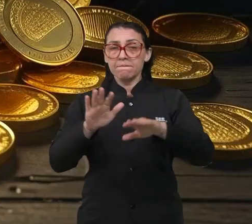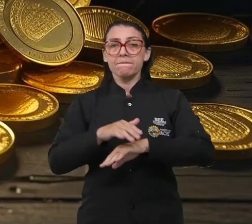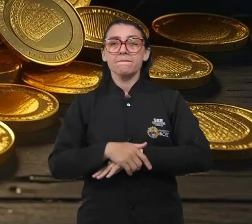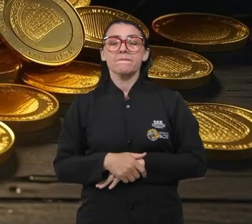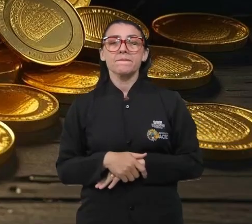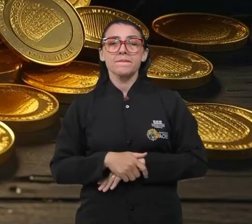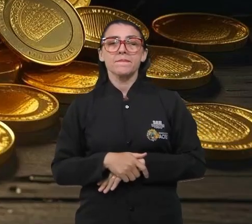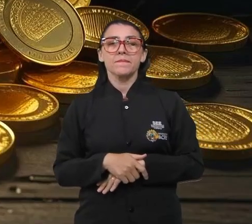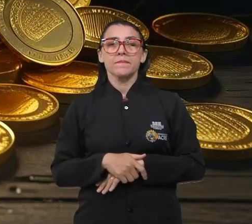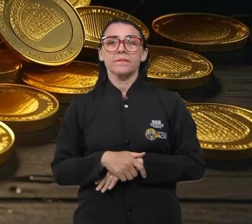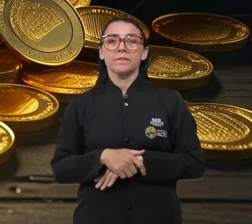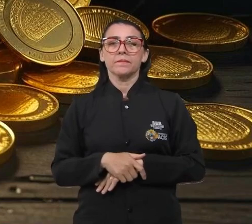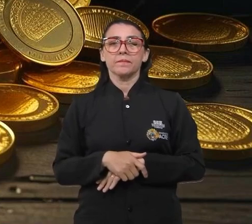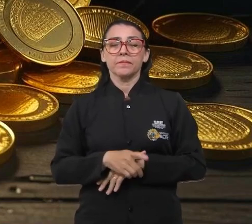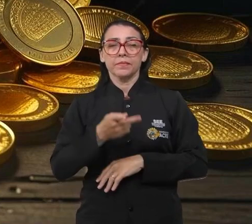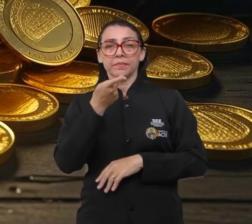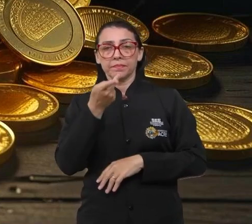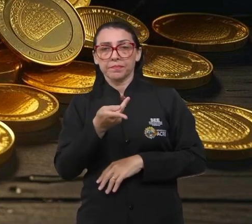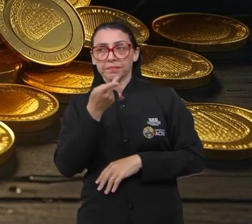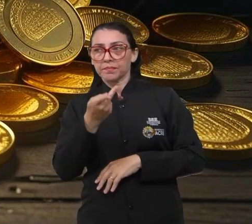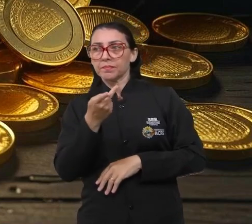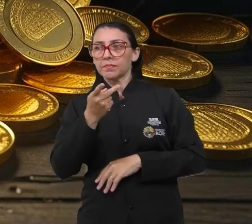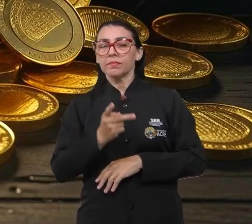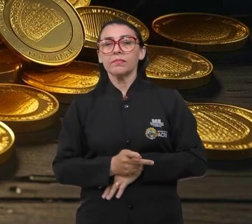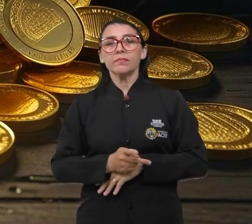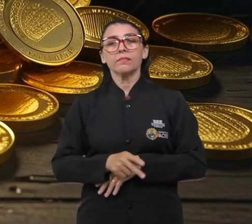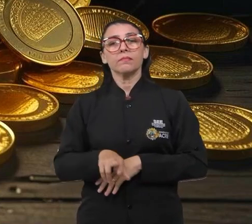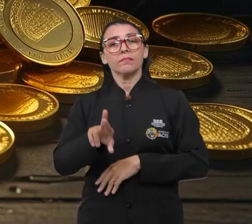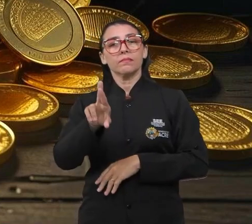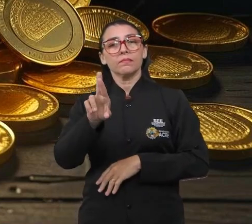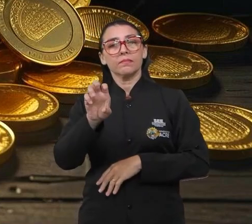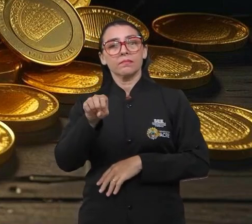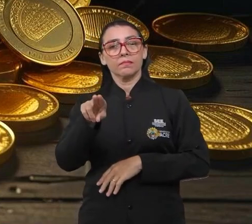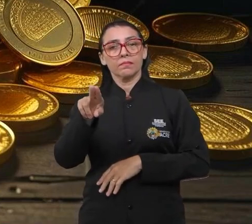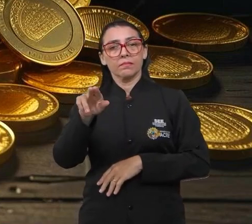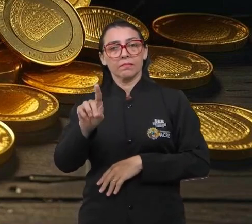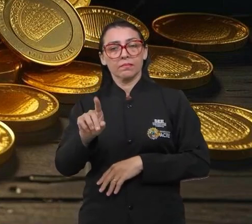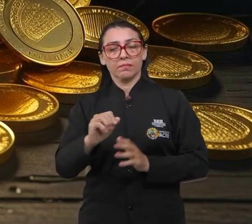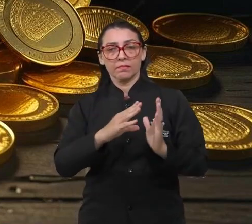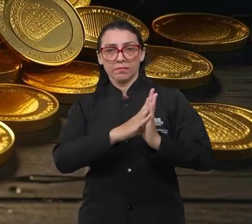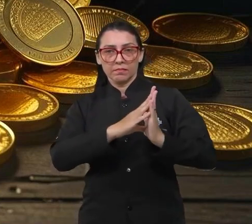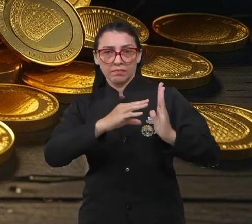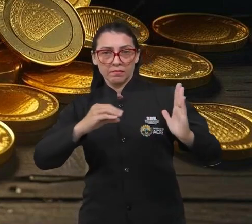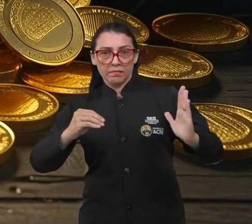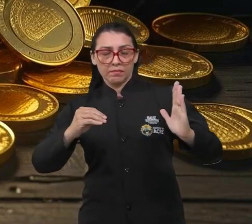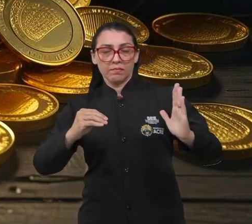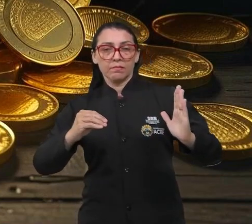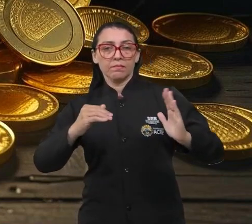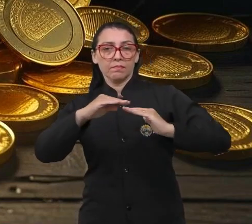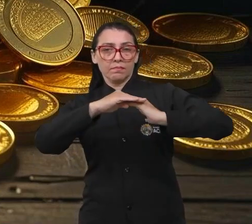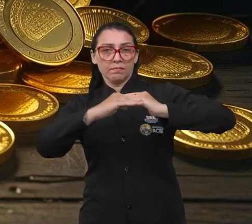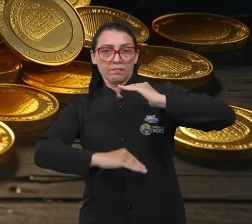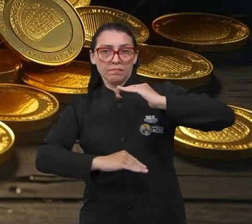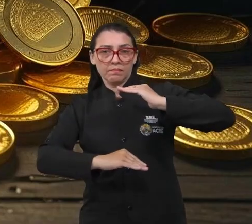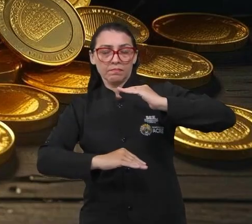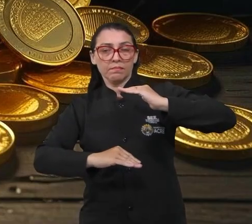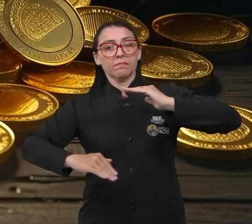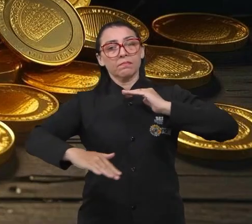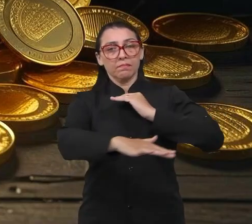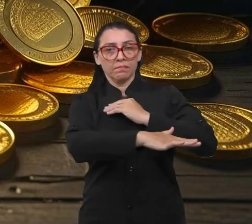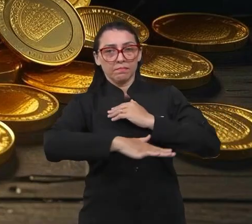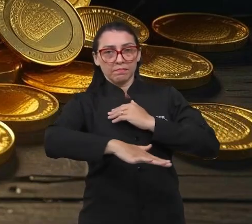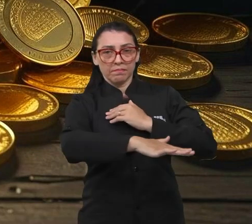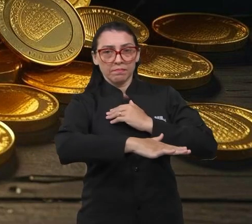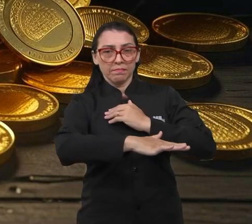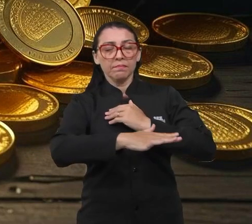seguinte: quando a gente fala aqui no tópico renda, reflexos, aí o reflexo das desigualdades em uma